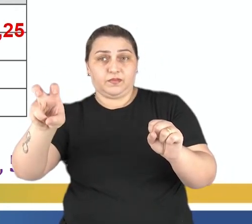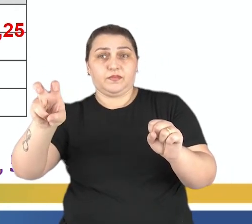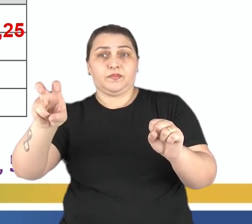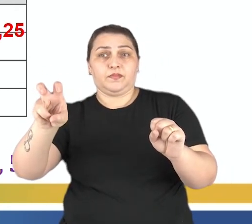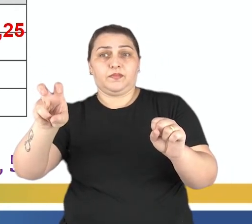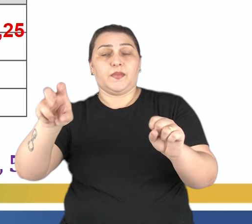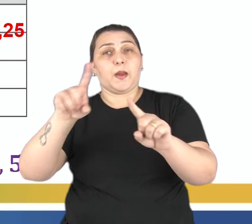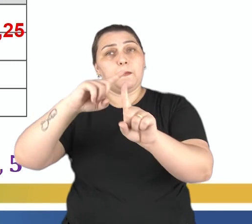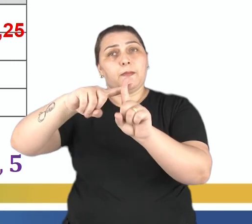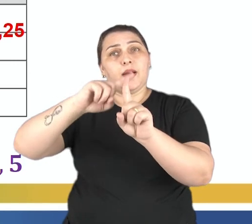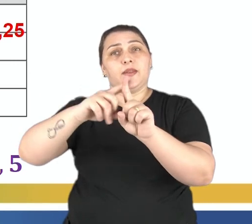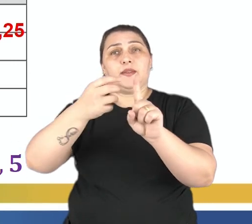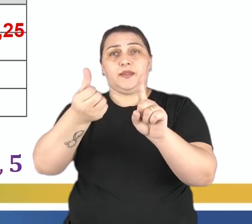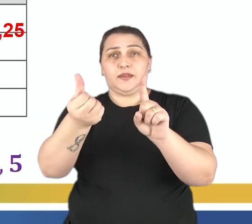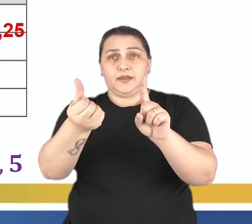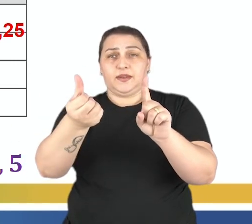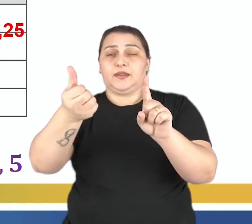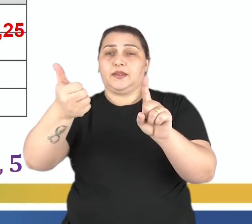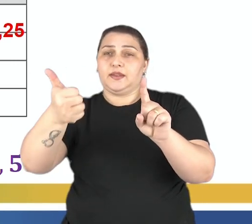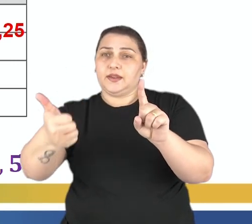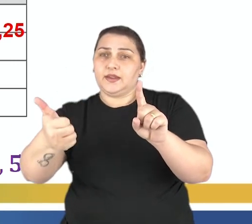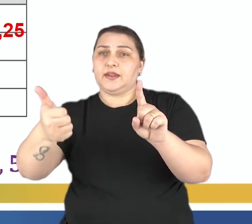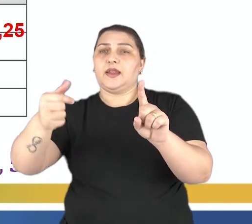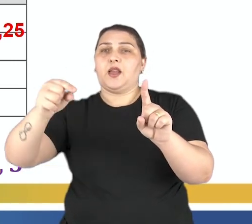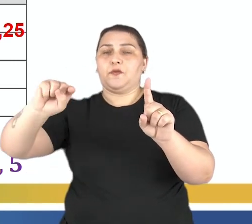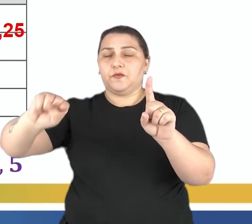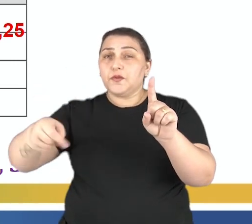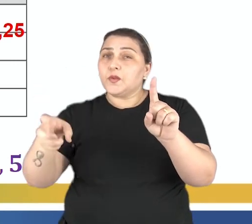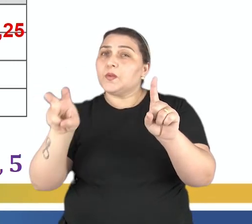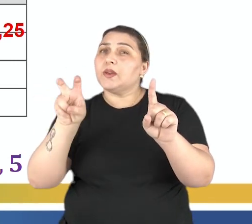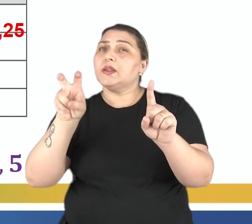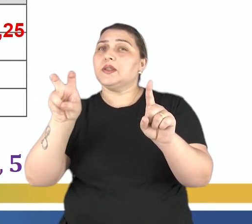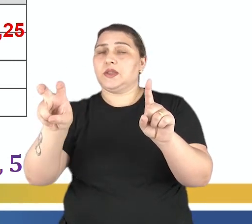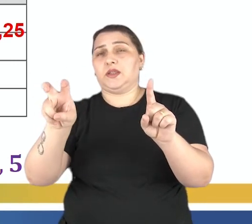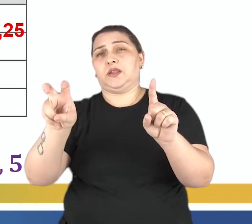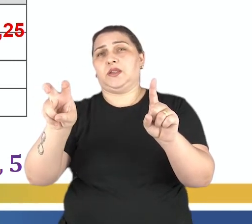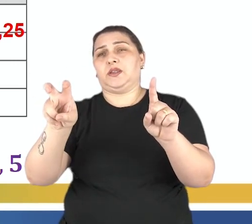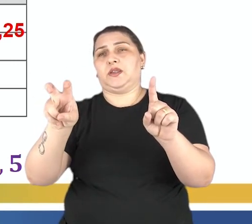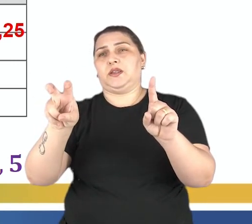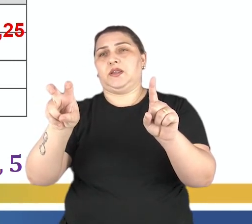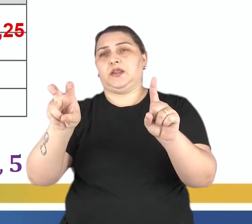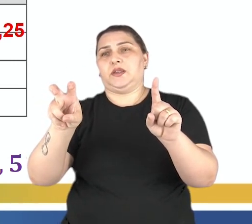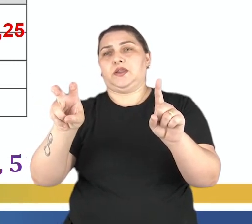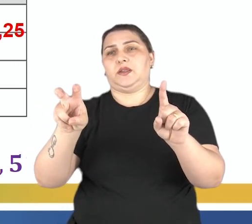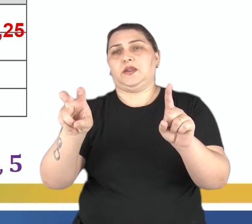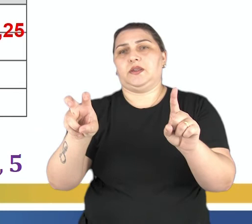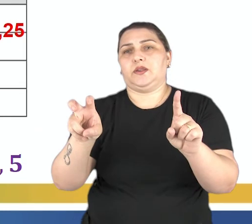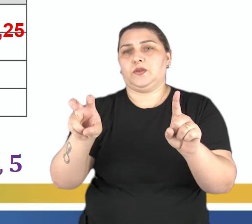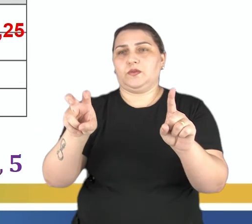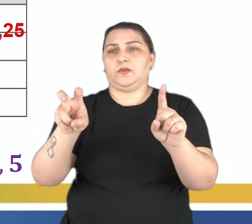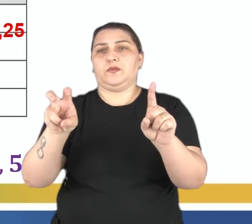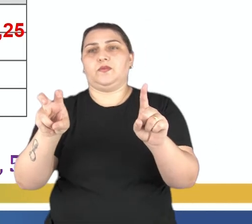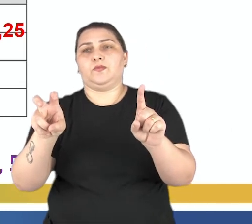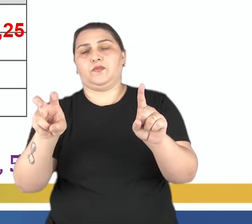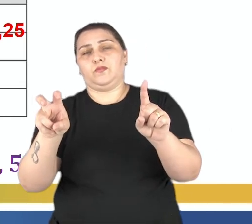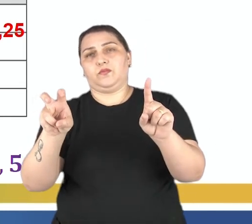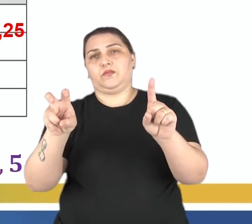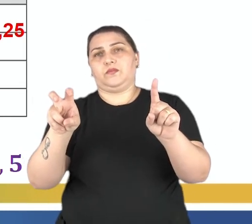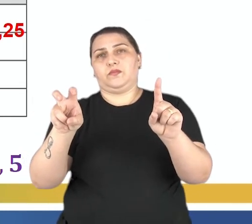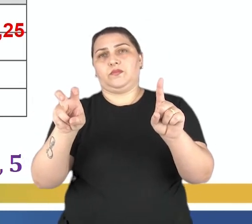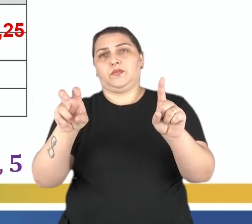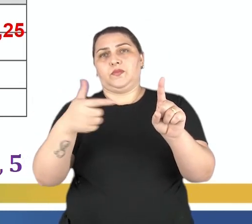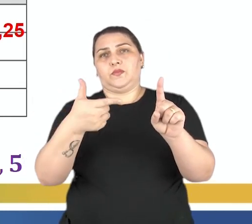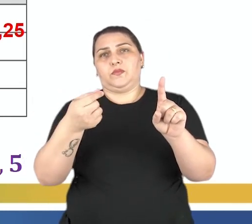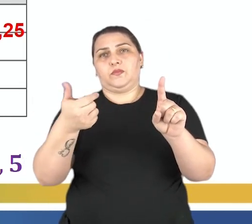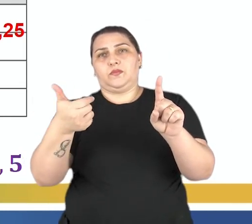50,25, mais o AN, o ano de 2021. Qual foi a projeção da produção do ano de 2021? Em